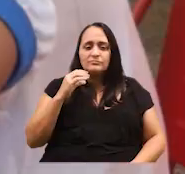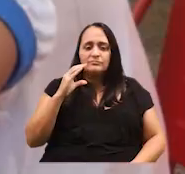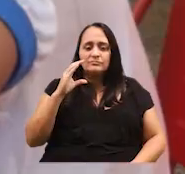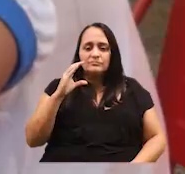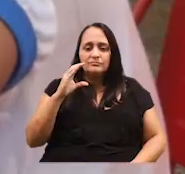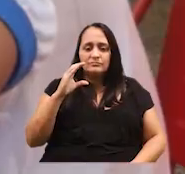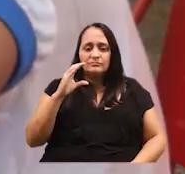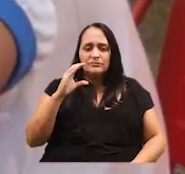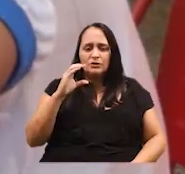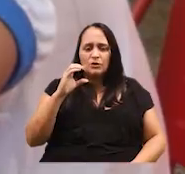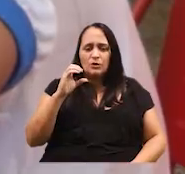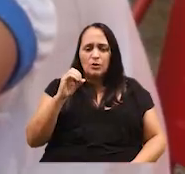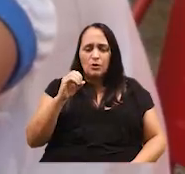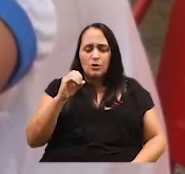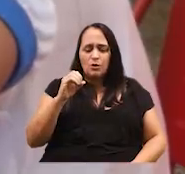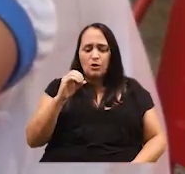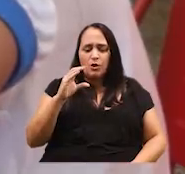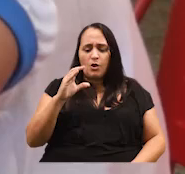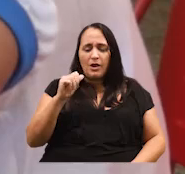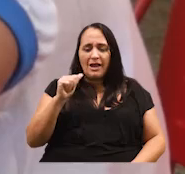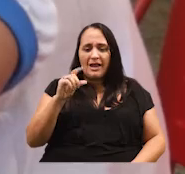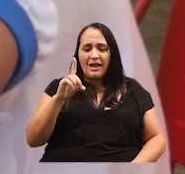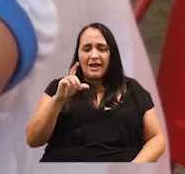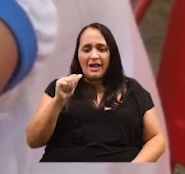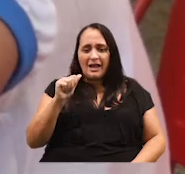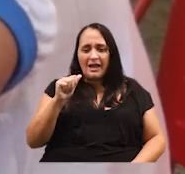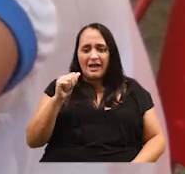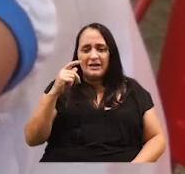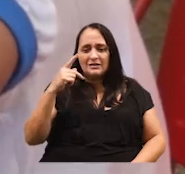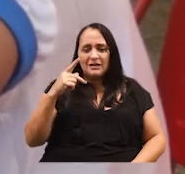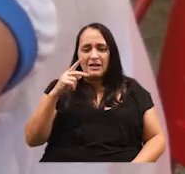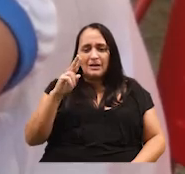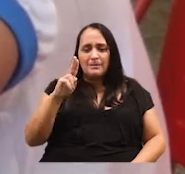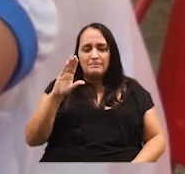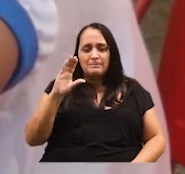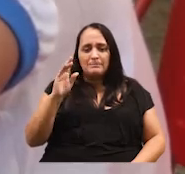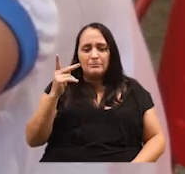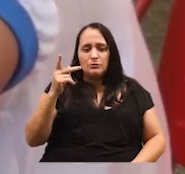puxada. Cocada puxada? Será que minha voz Leia novamente aí.